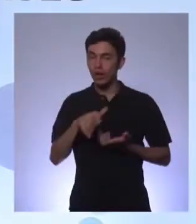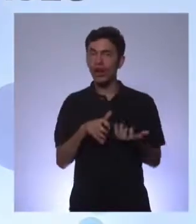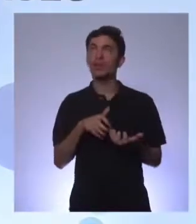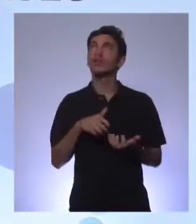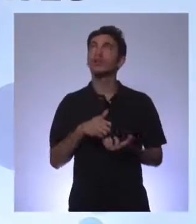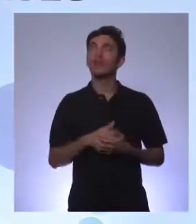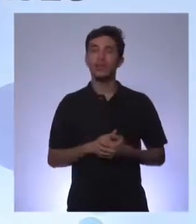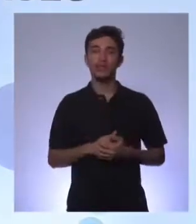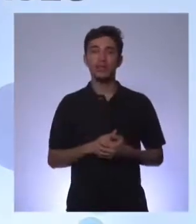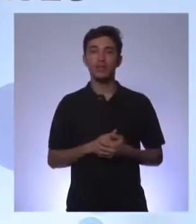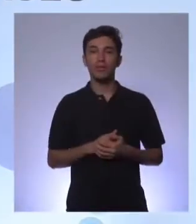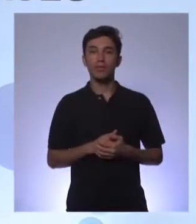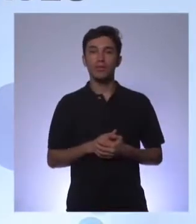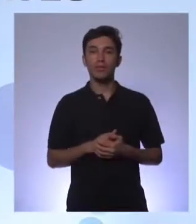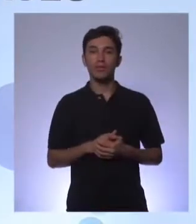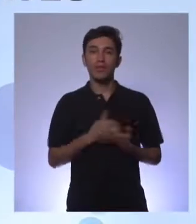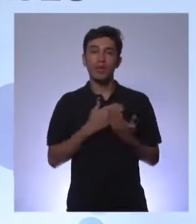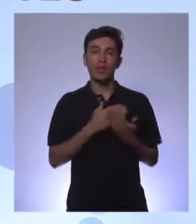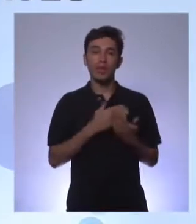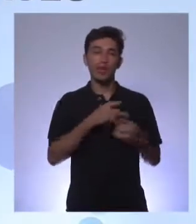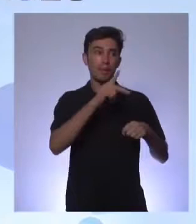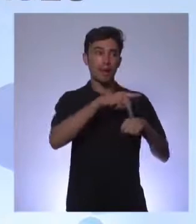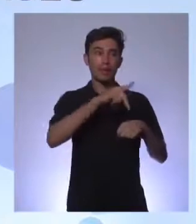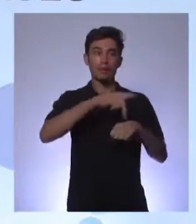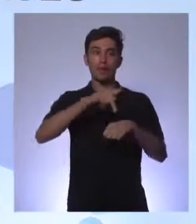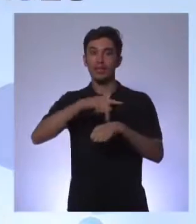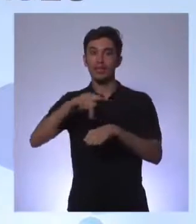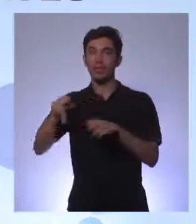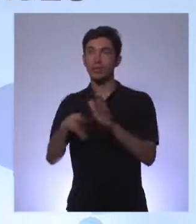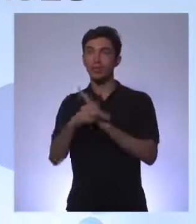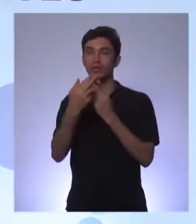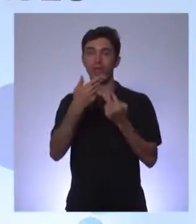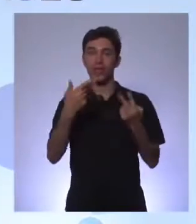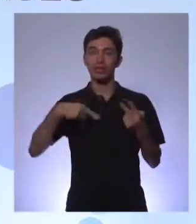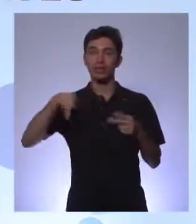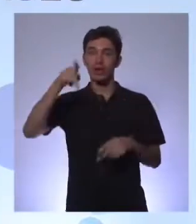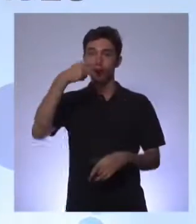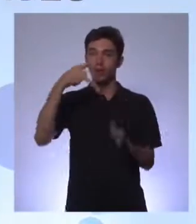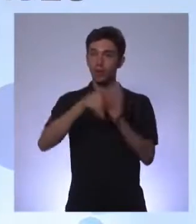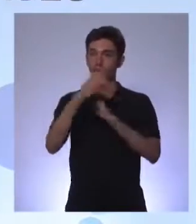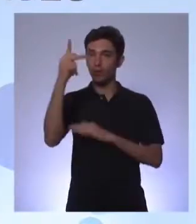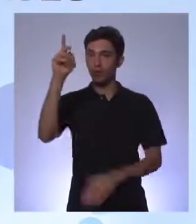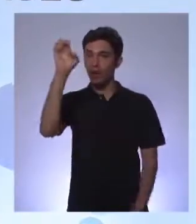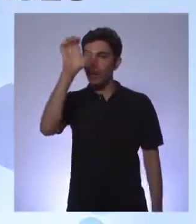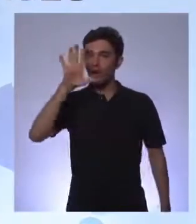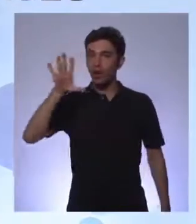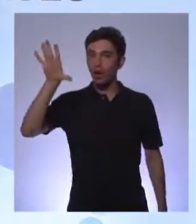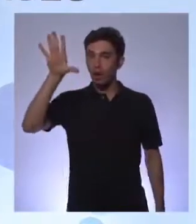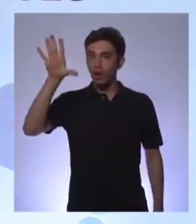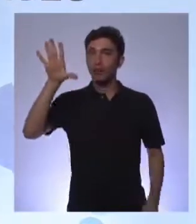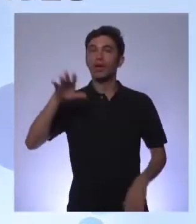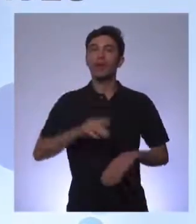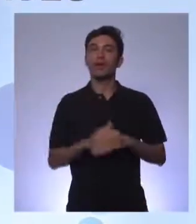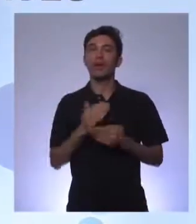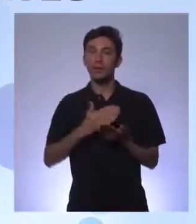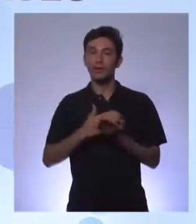se levantou em diversos países da Europa. Não era um